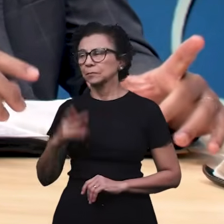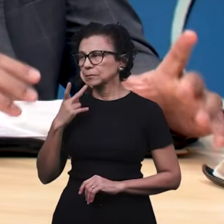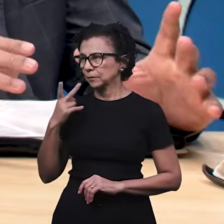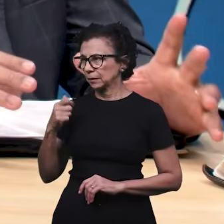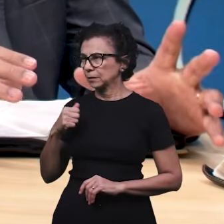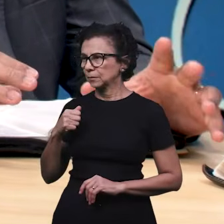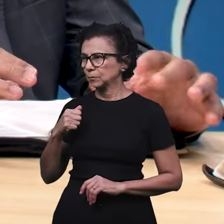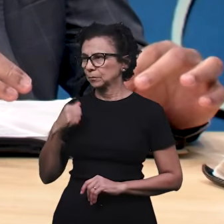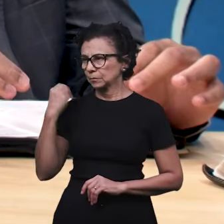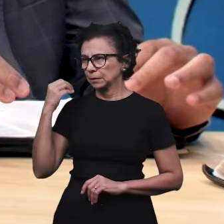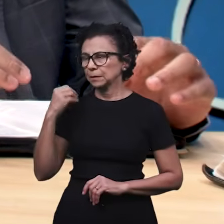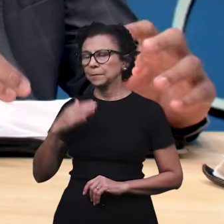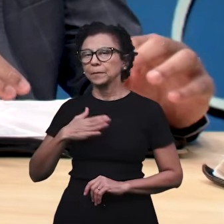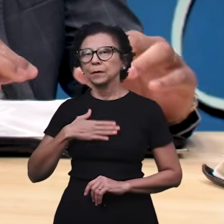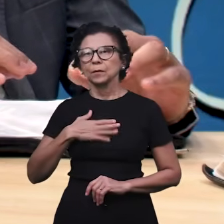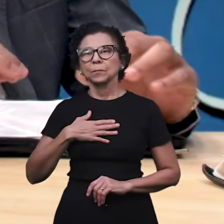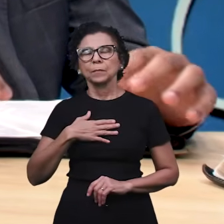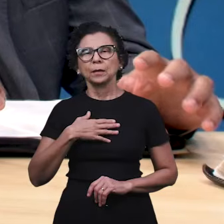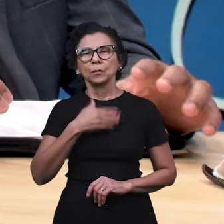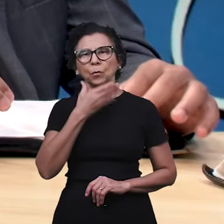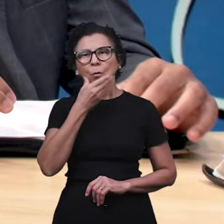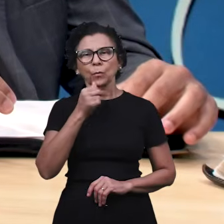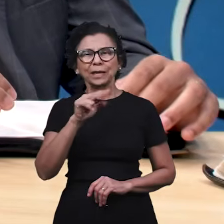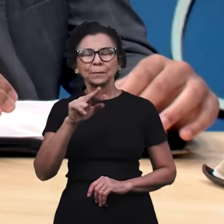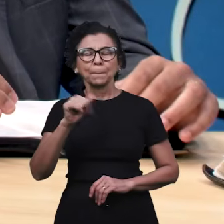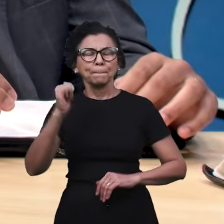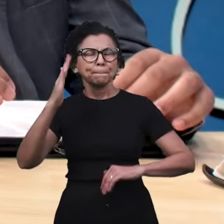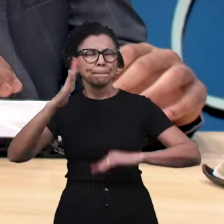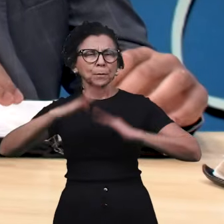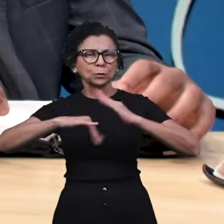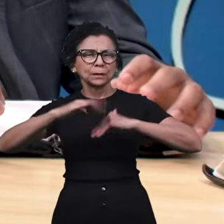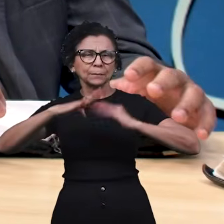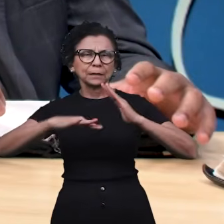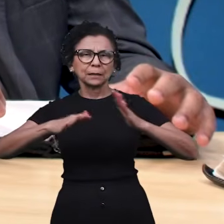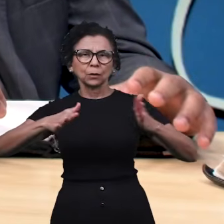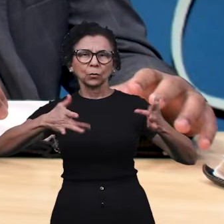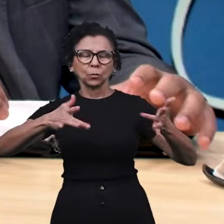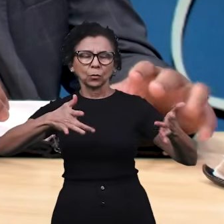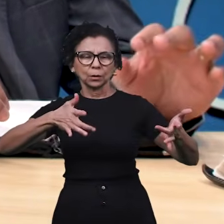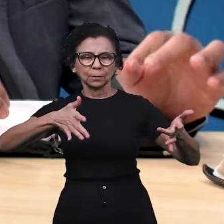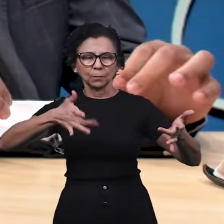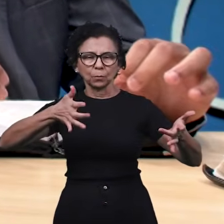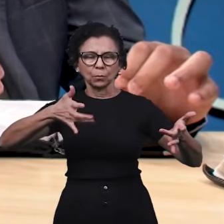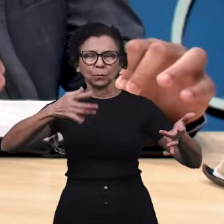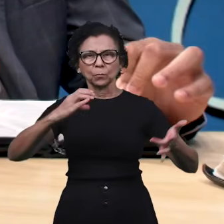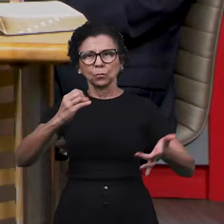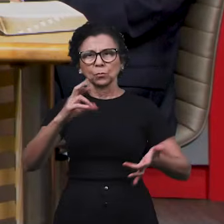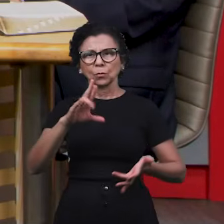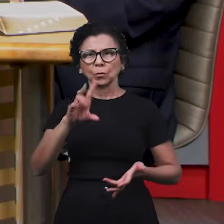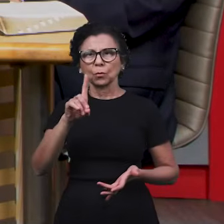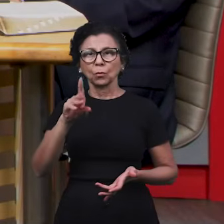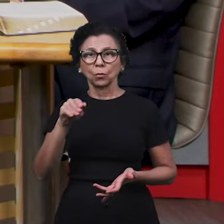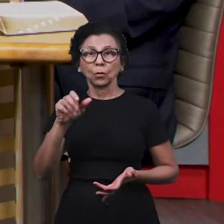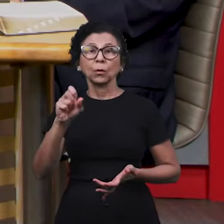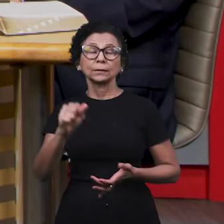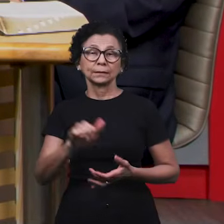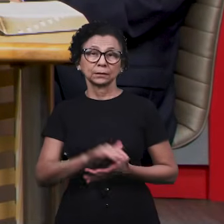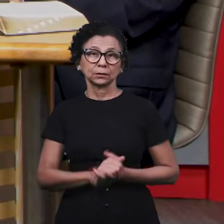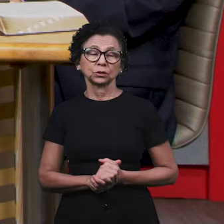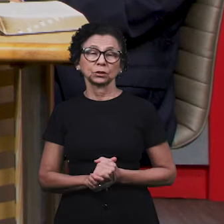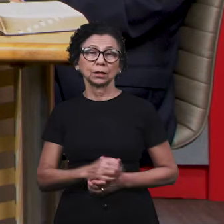Sim. O meu irmão, ele sempre teve muita habilidade com instrumentos de cordas. Inclusive, tocou em algumas orquestras do